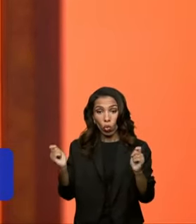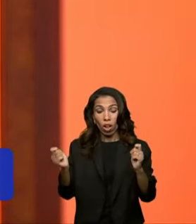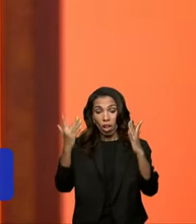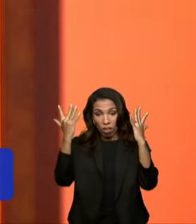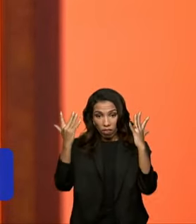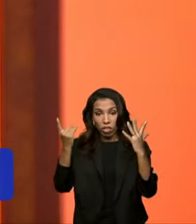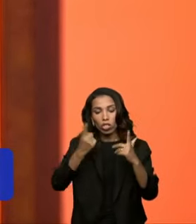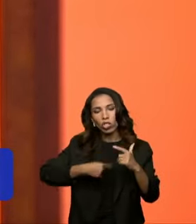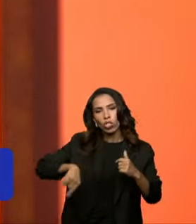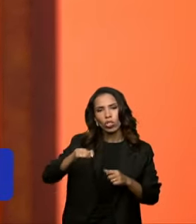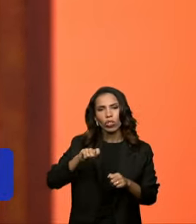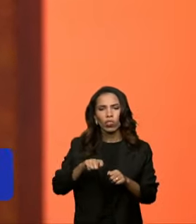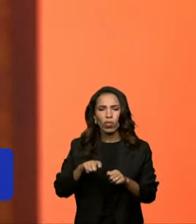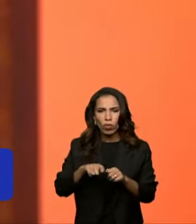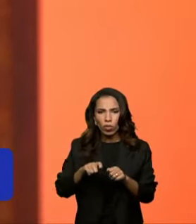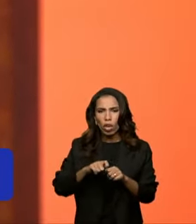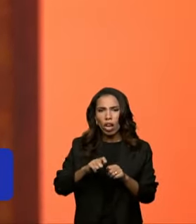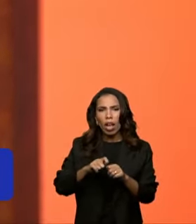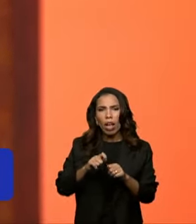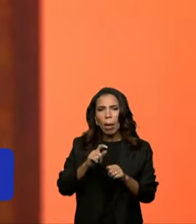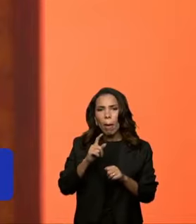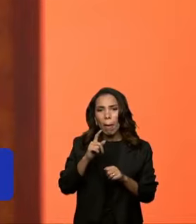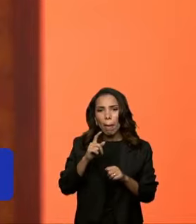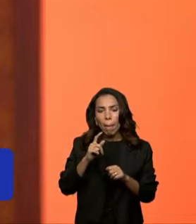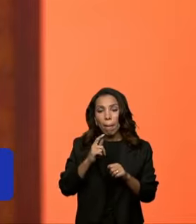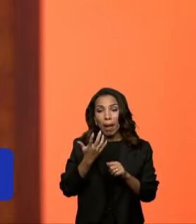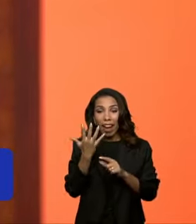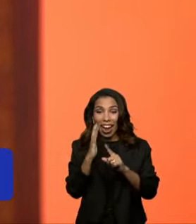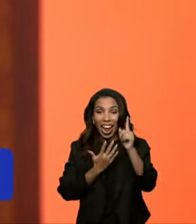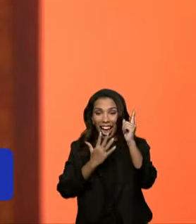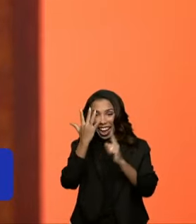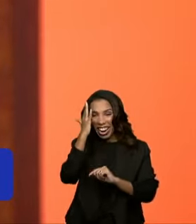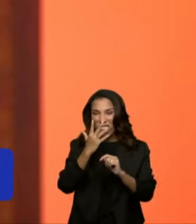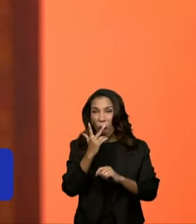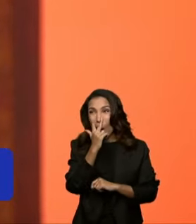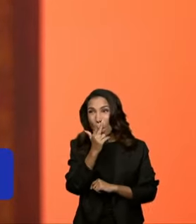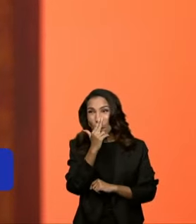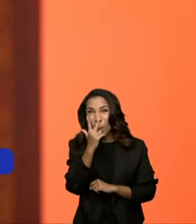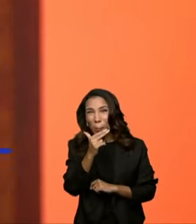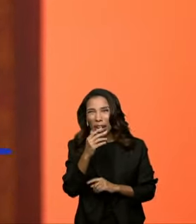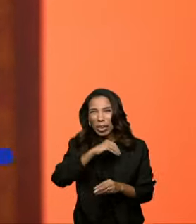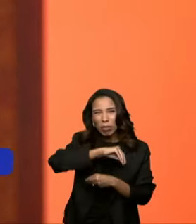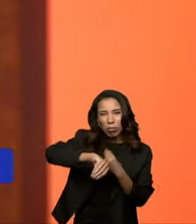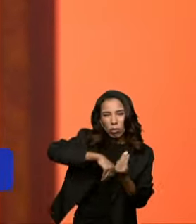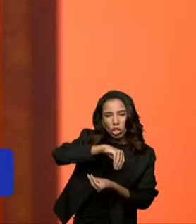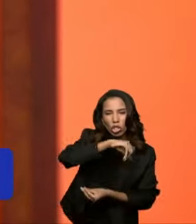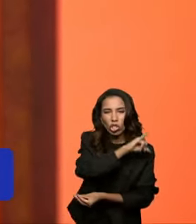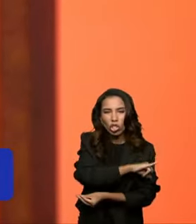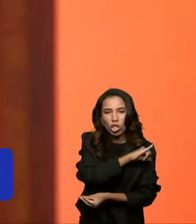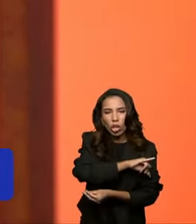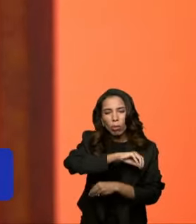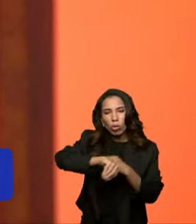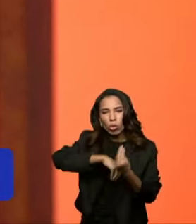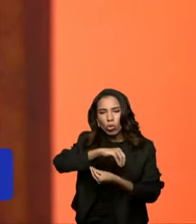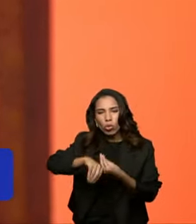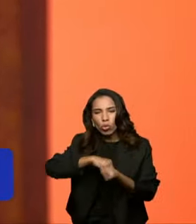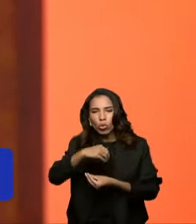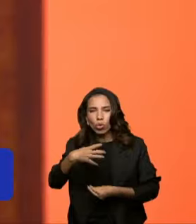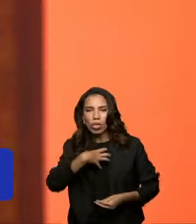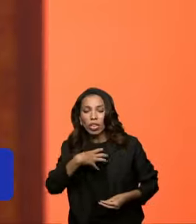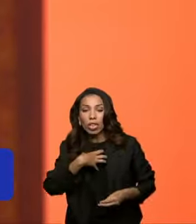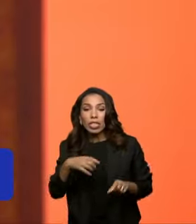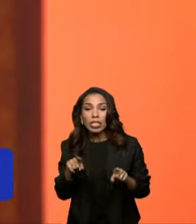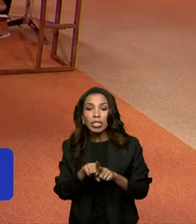intercâmbio, né? Principalmente fazer um carnaval, porque o carnaval cabo-verdiano é muito parecido. É uma mistura do Carnaval do Rio de Janeiro com Bahia e